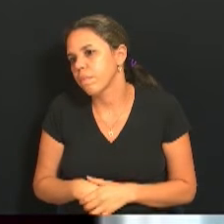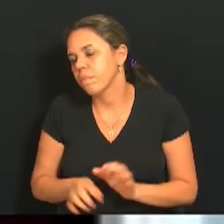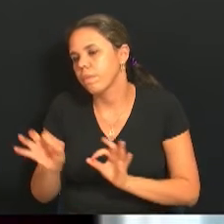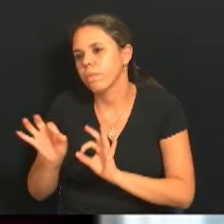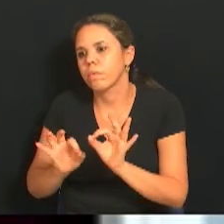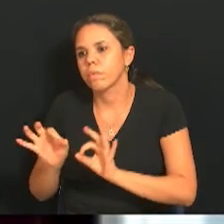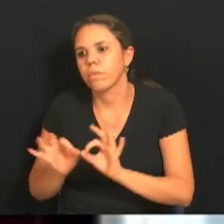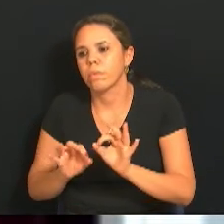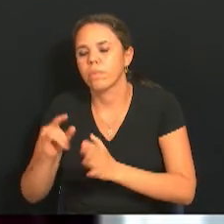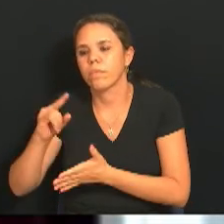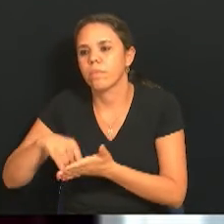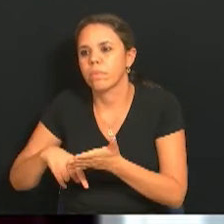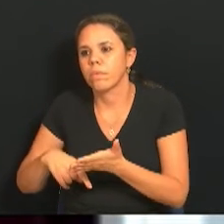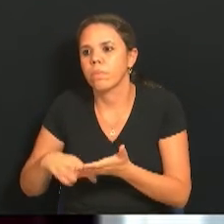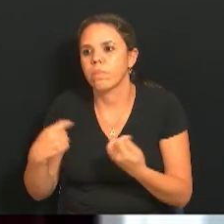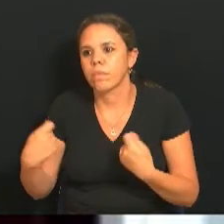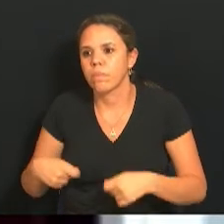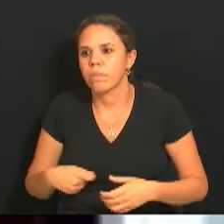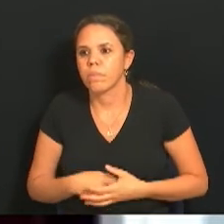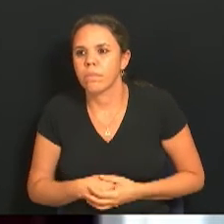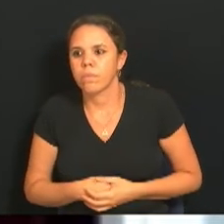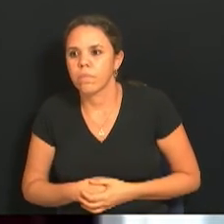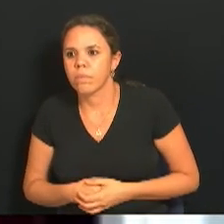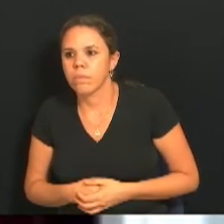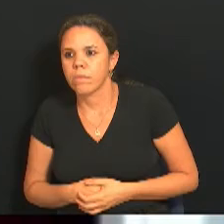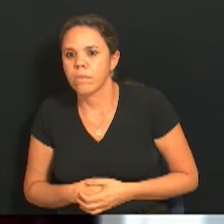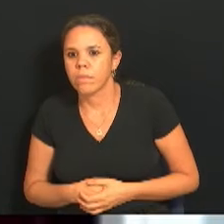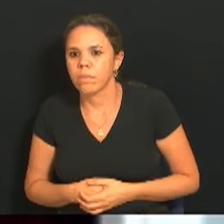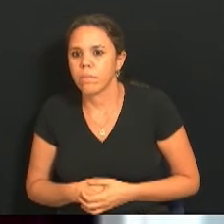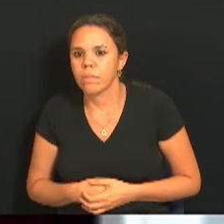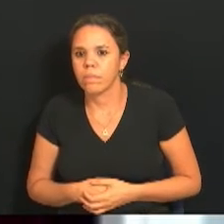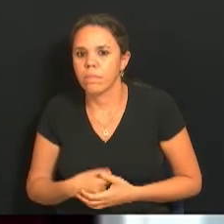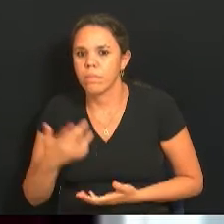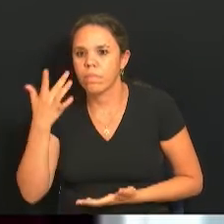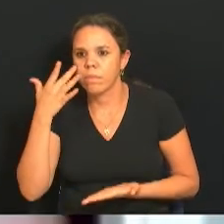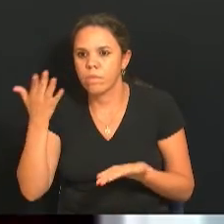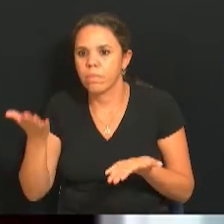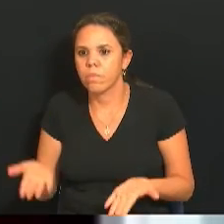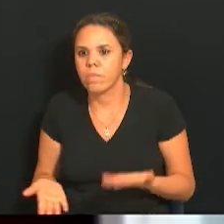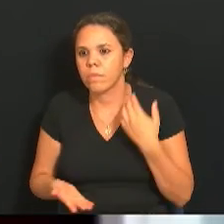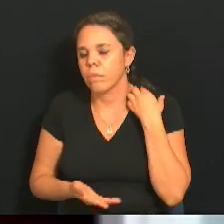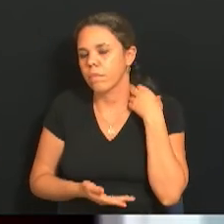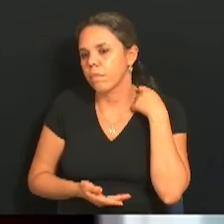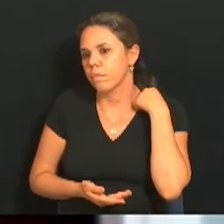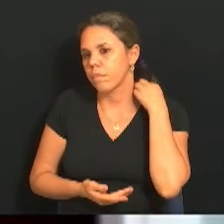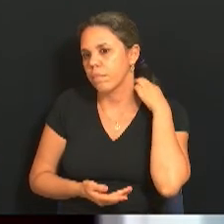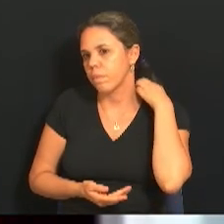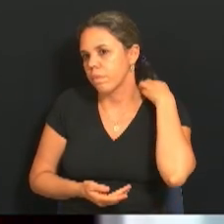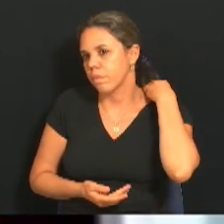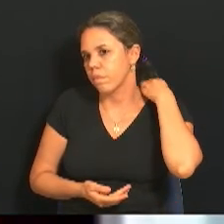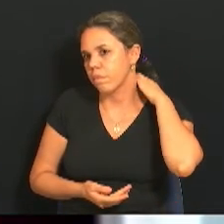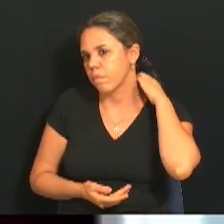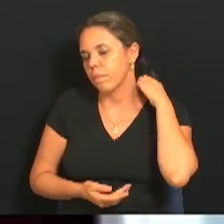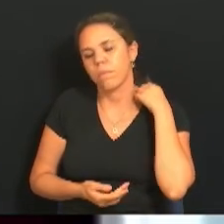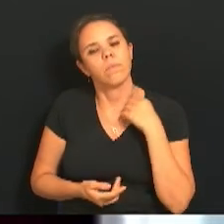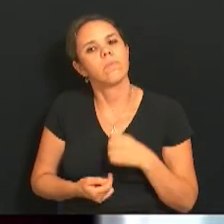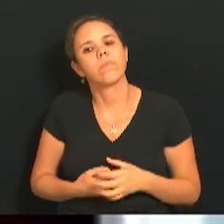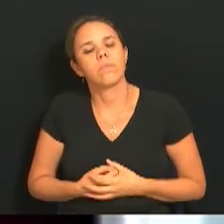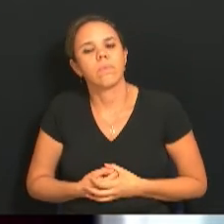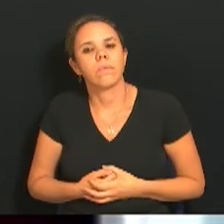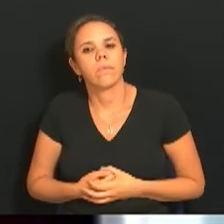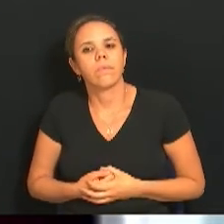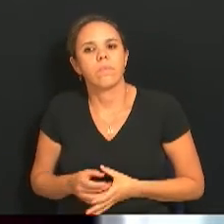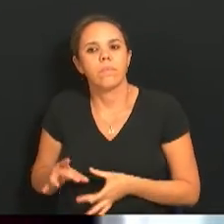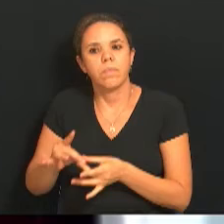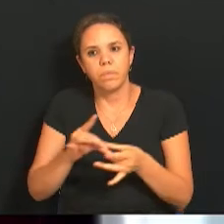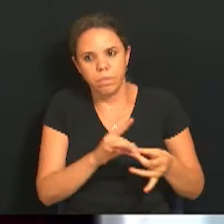de documentos também, né? Então, eu acho que o que fica aqui e que foi concorde, né, é que a união